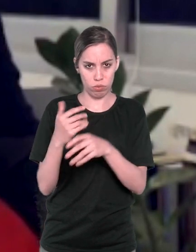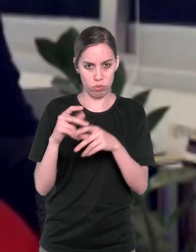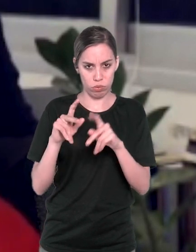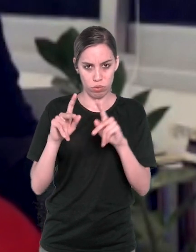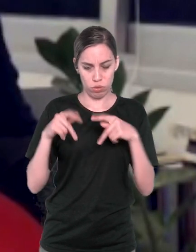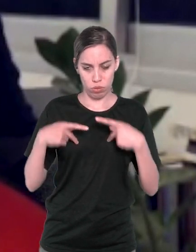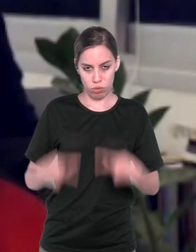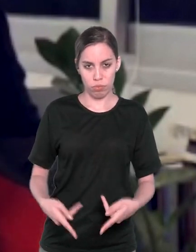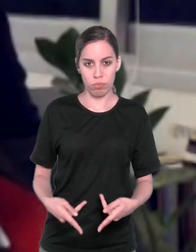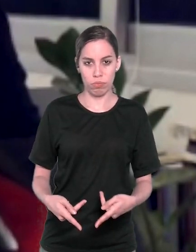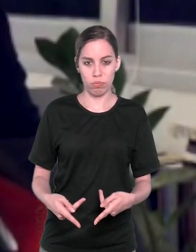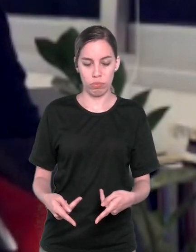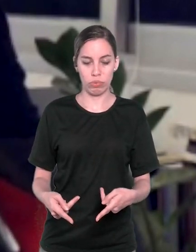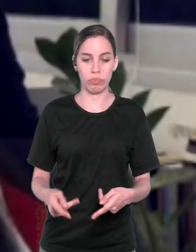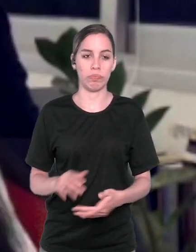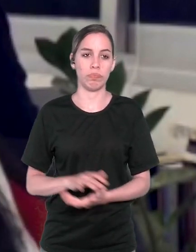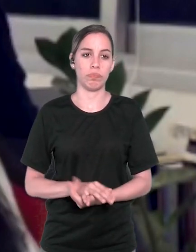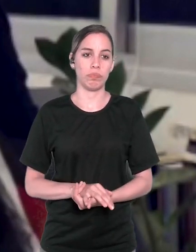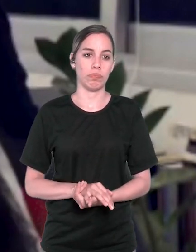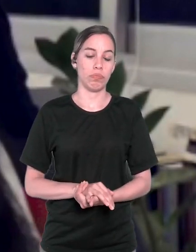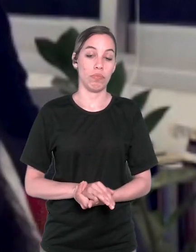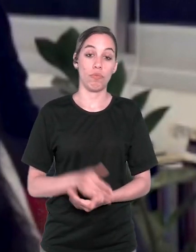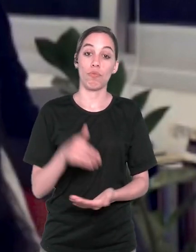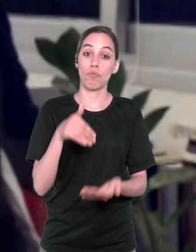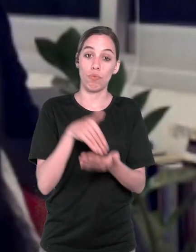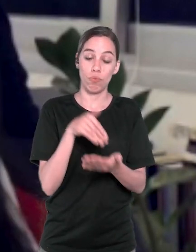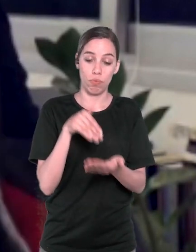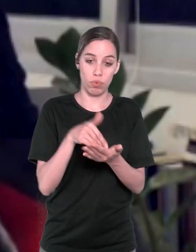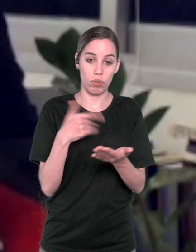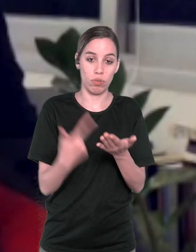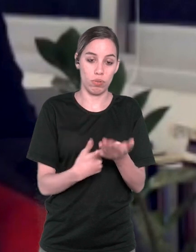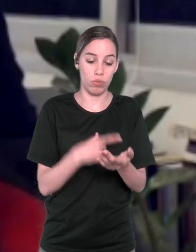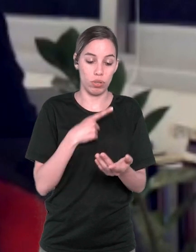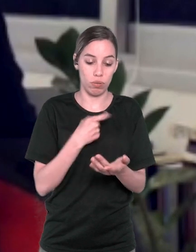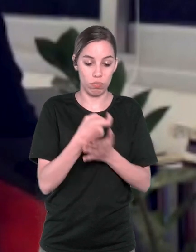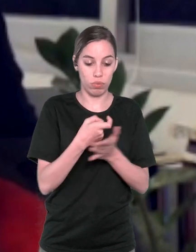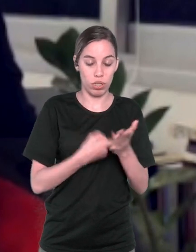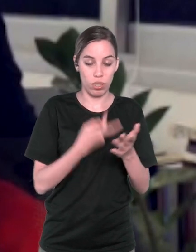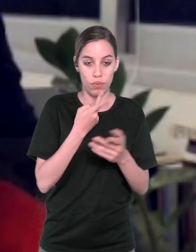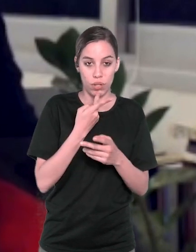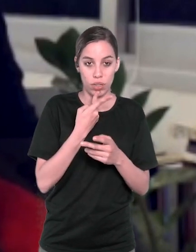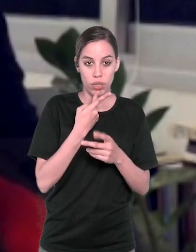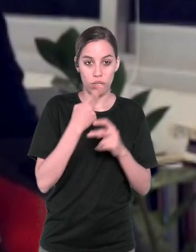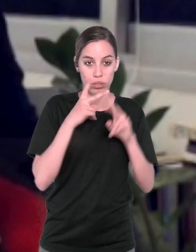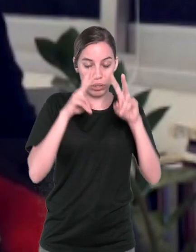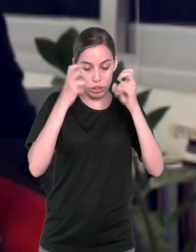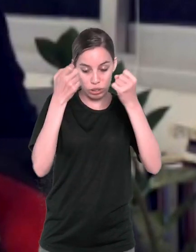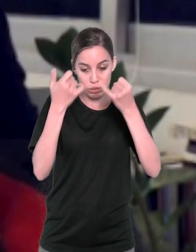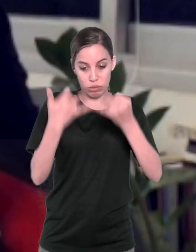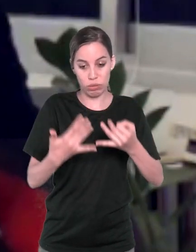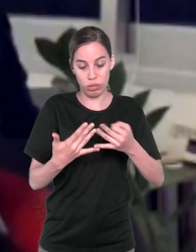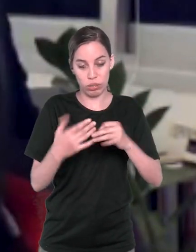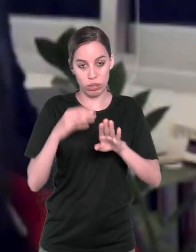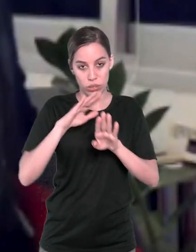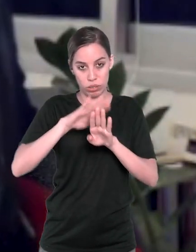um texto sobre a concepção da capa, né, em que são explicadas